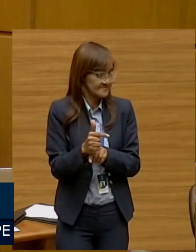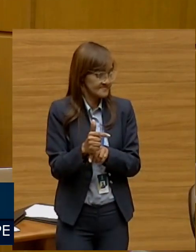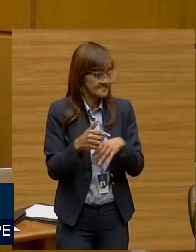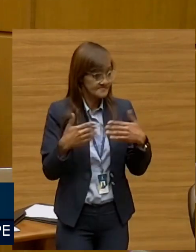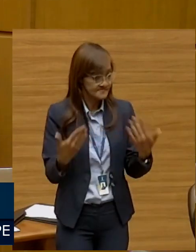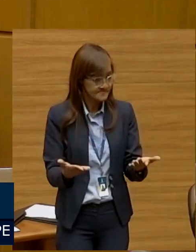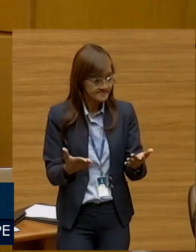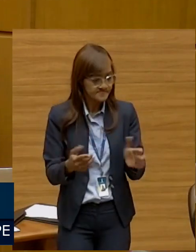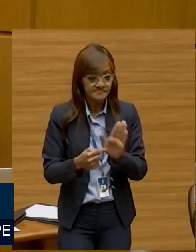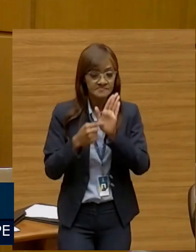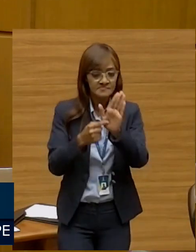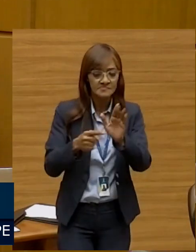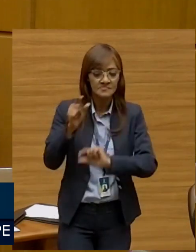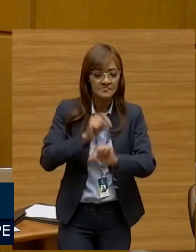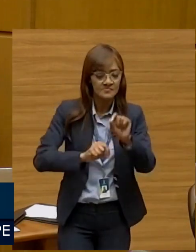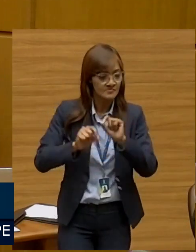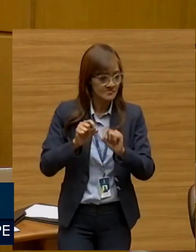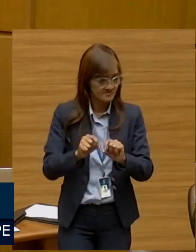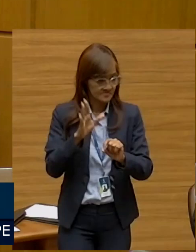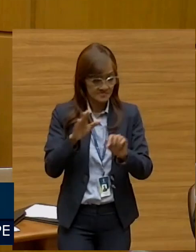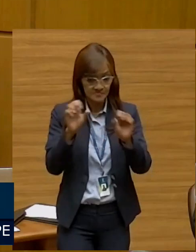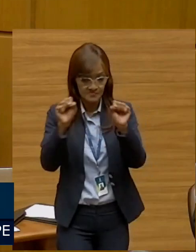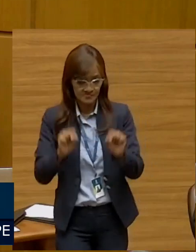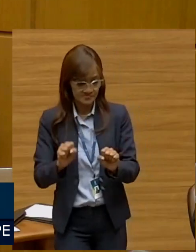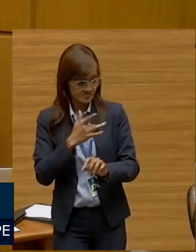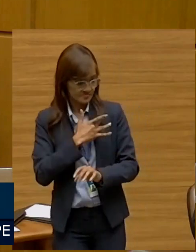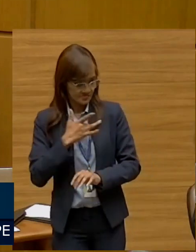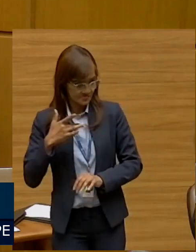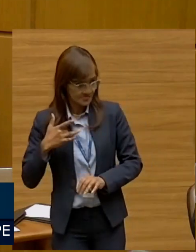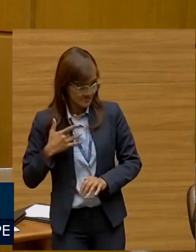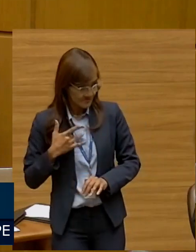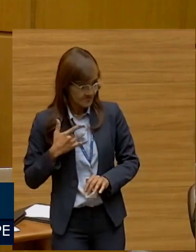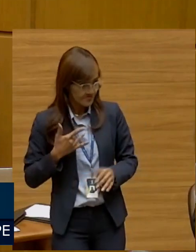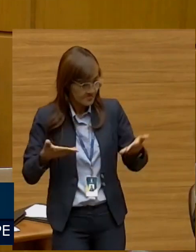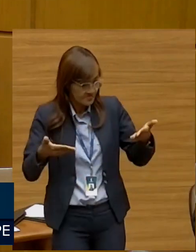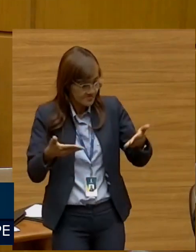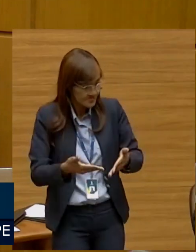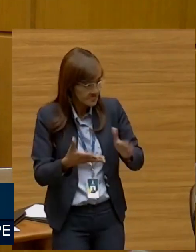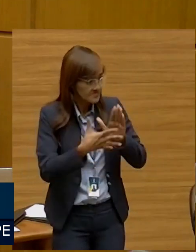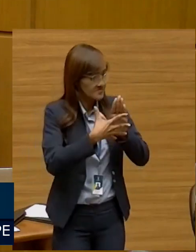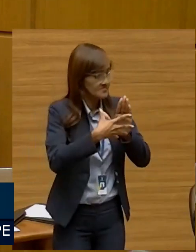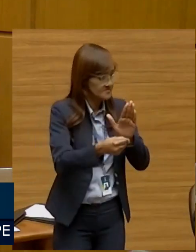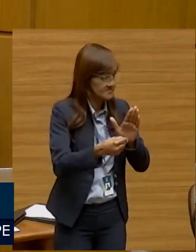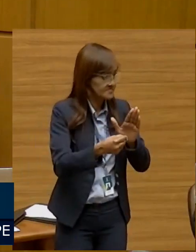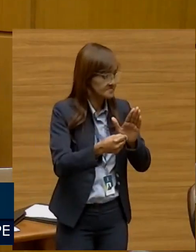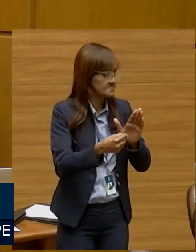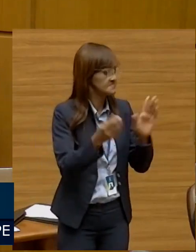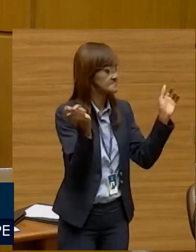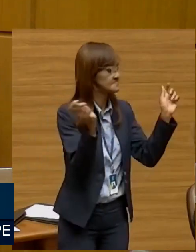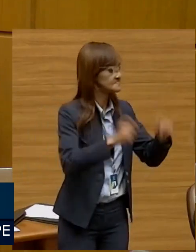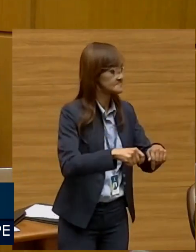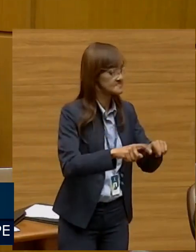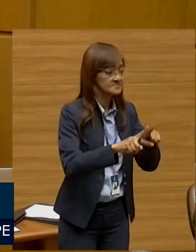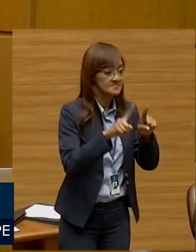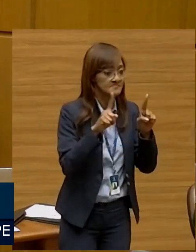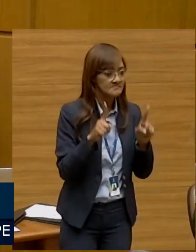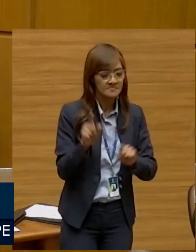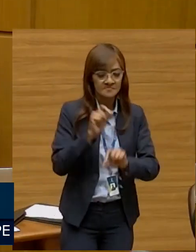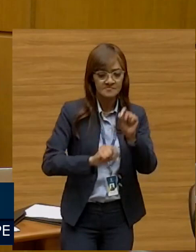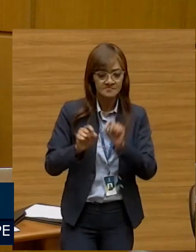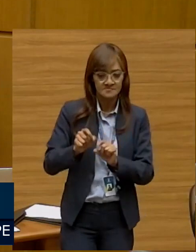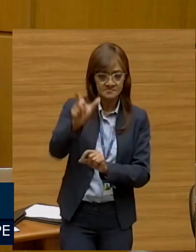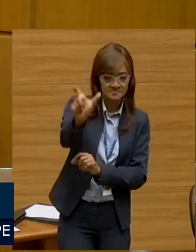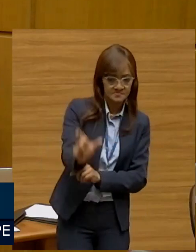Indica ainda que, na realidade do serviço de saúde, o modelo unilateral ainda tem espaço e desconsidera o usuário